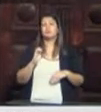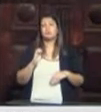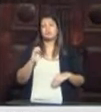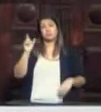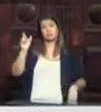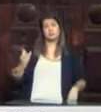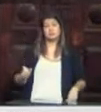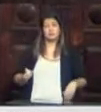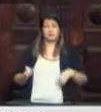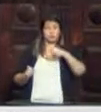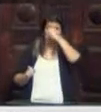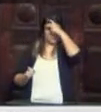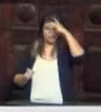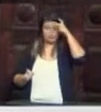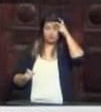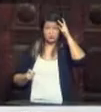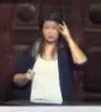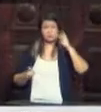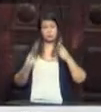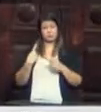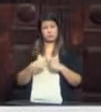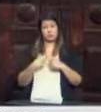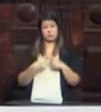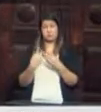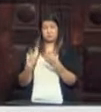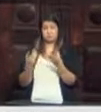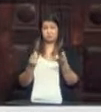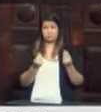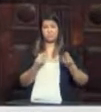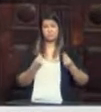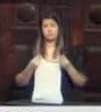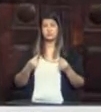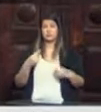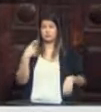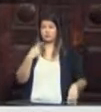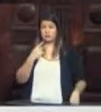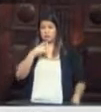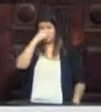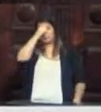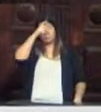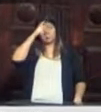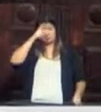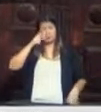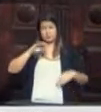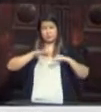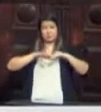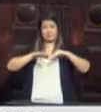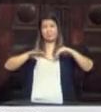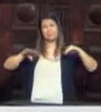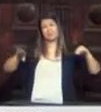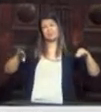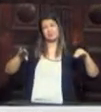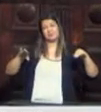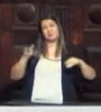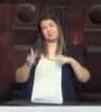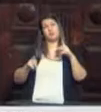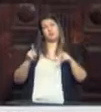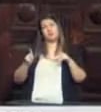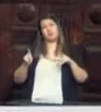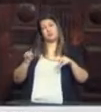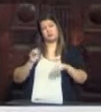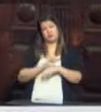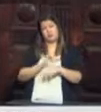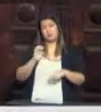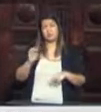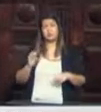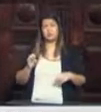seus municípios, muitas das vezes fazendo com que o município seja uma coisa separada de seu corpo, quando um estado se